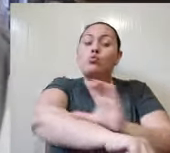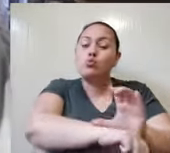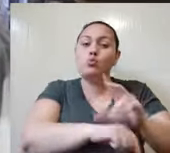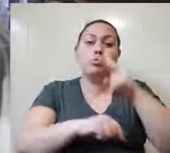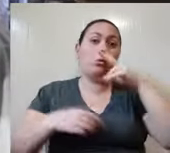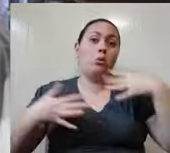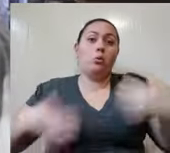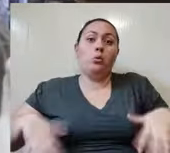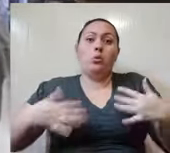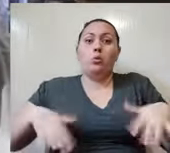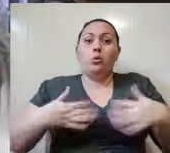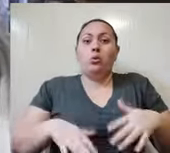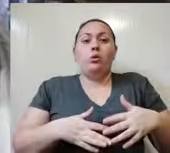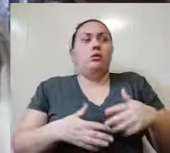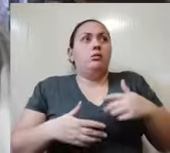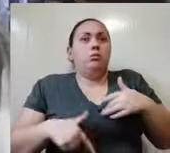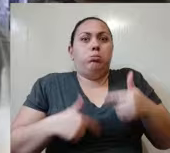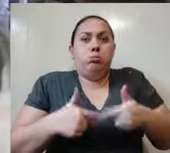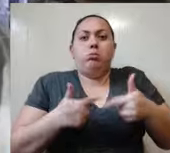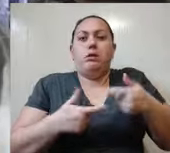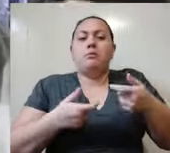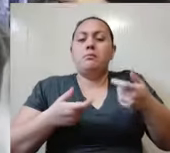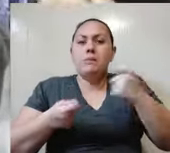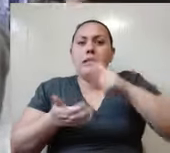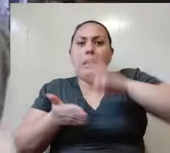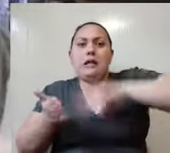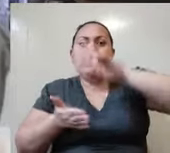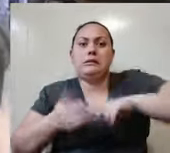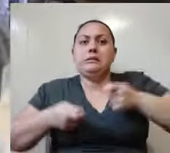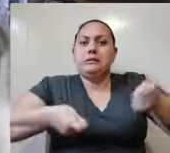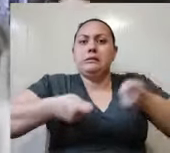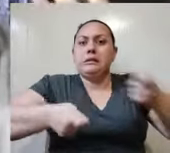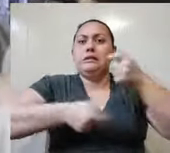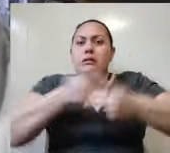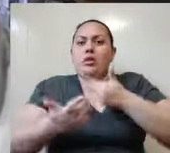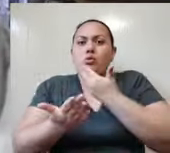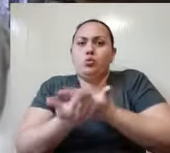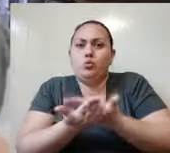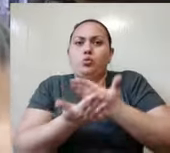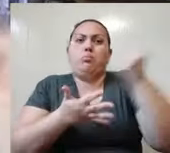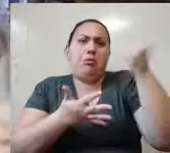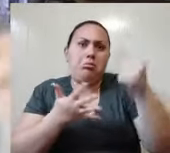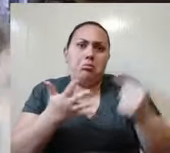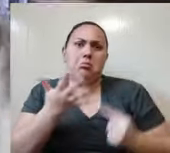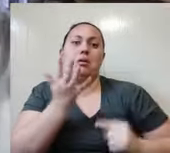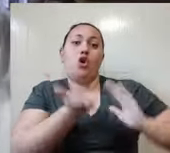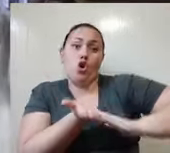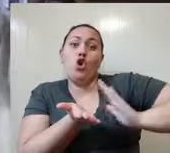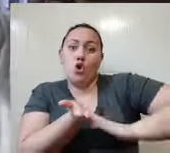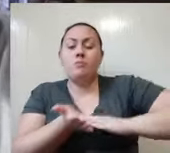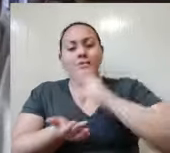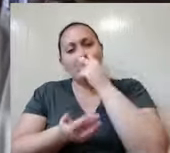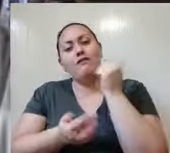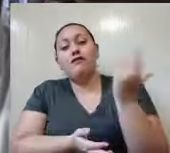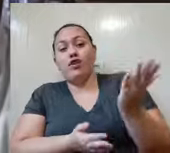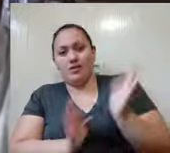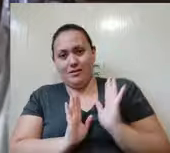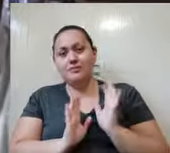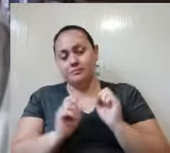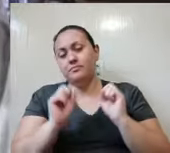demandam muito dos alunos e pedem para que eles leiam muito e estudem muito, o que é uma cobrança externa